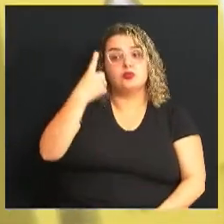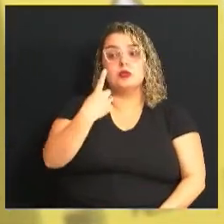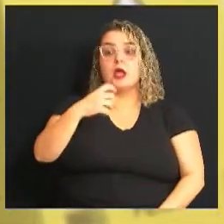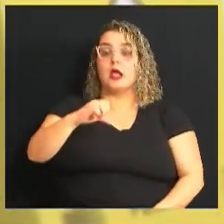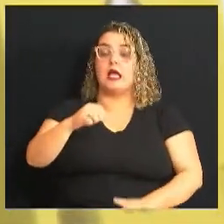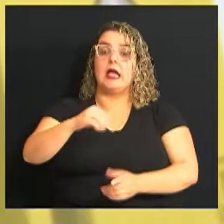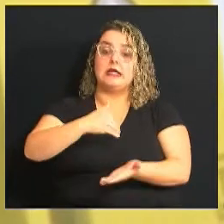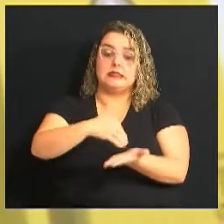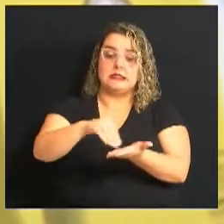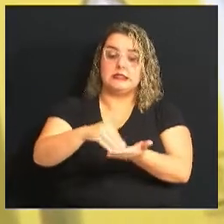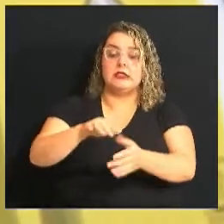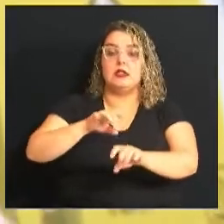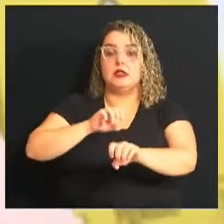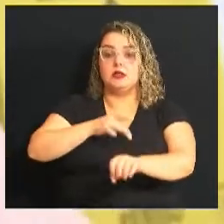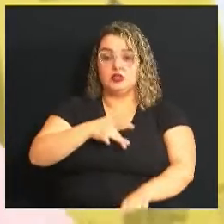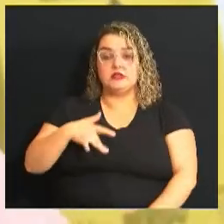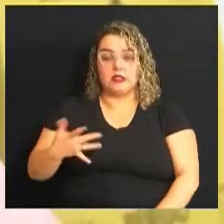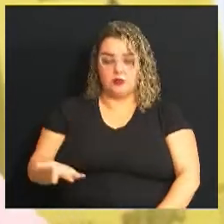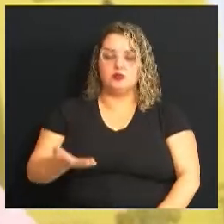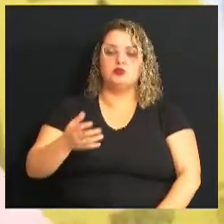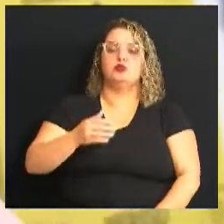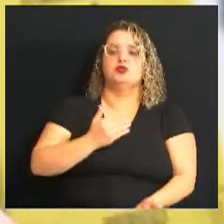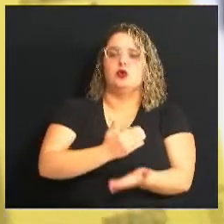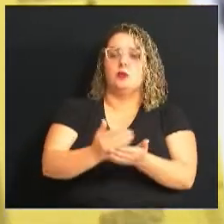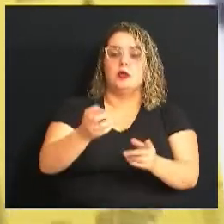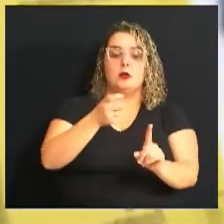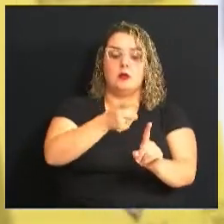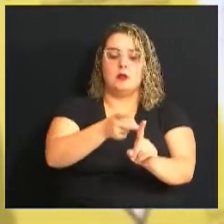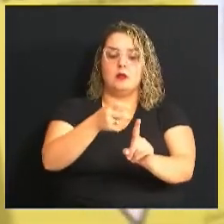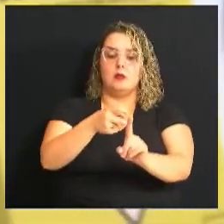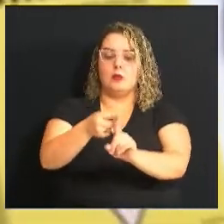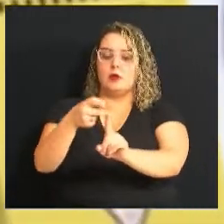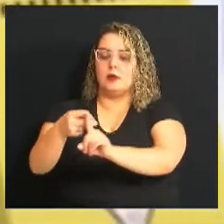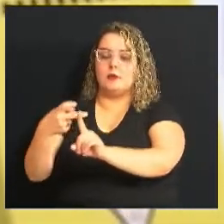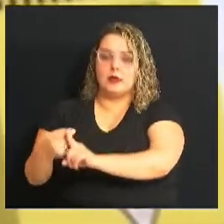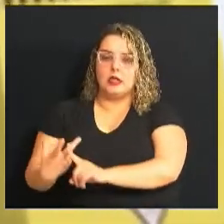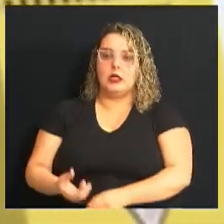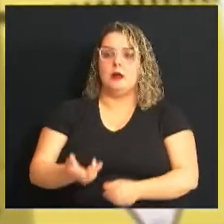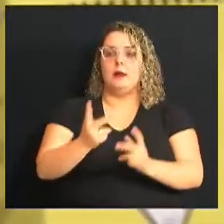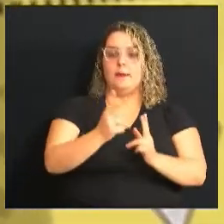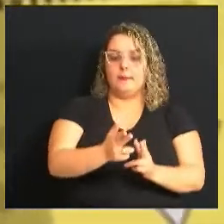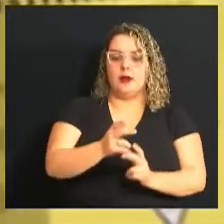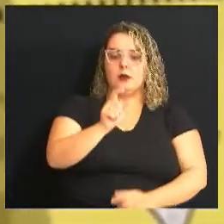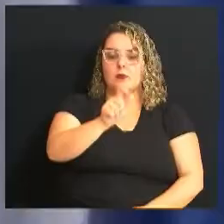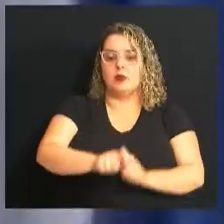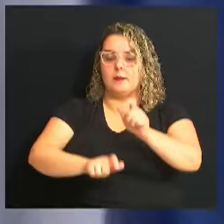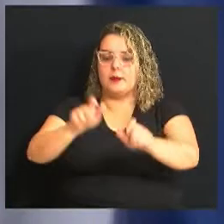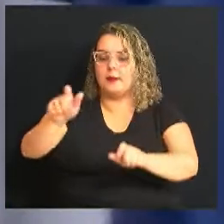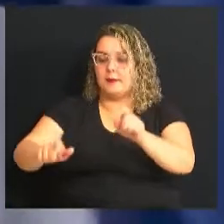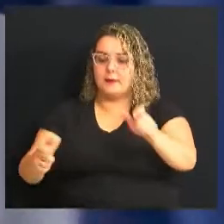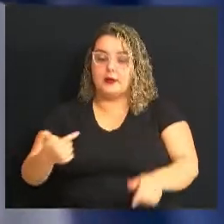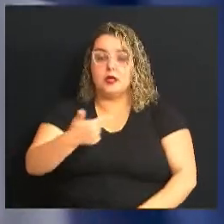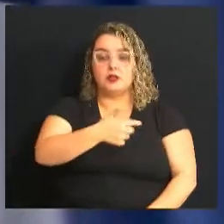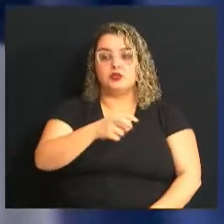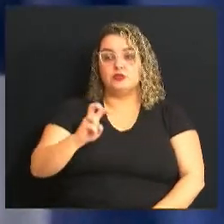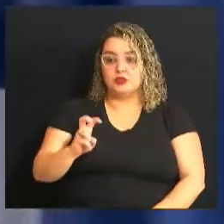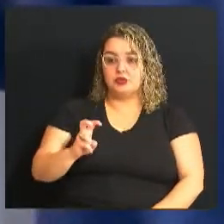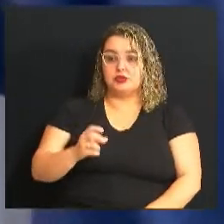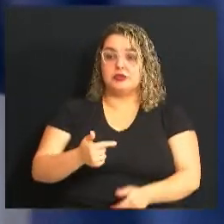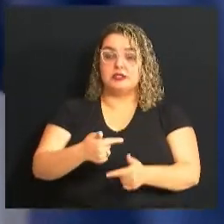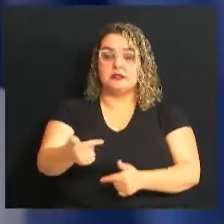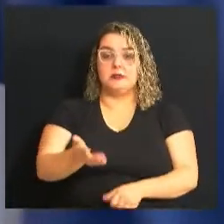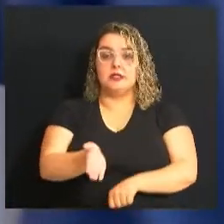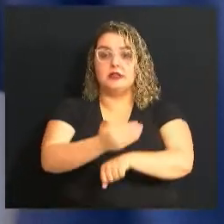Municipal de Saúde iniciou a aplicação da mesma dose para pessoas a partir de 25 anos. Na semana anterior,